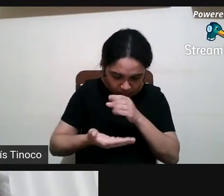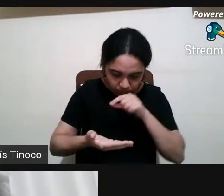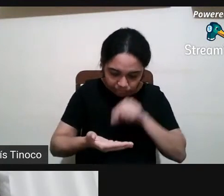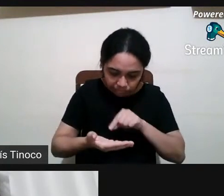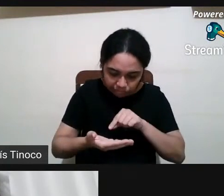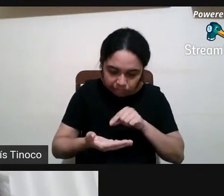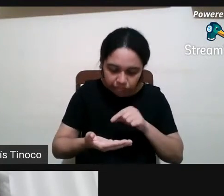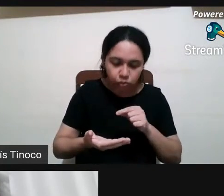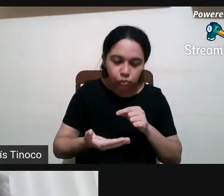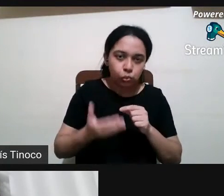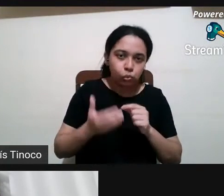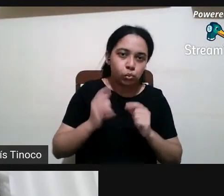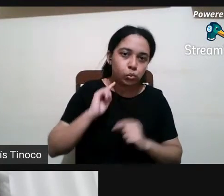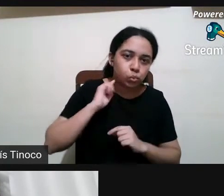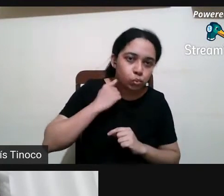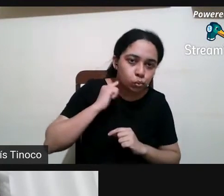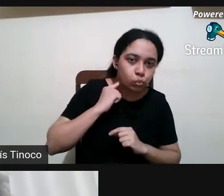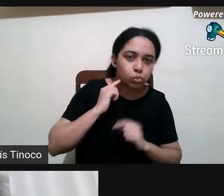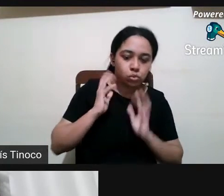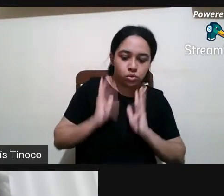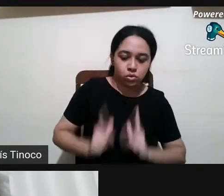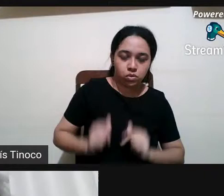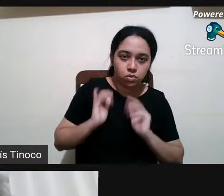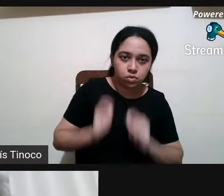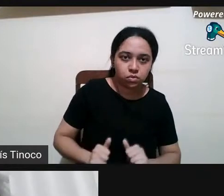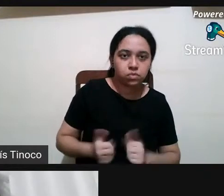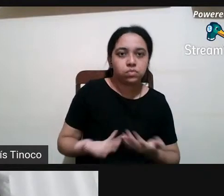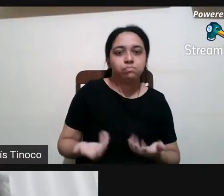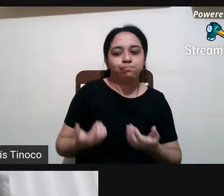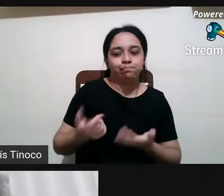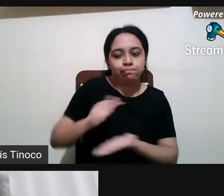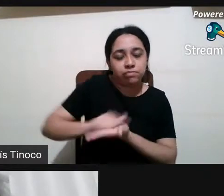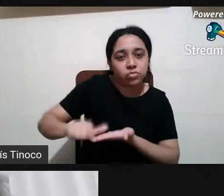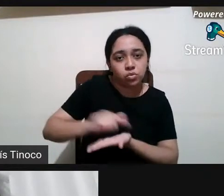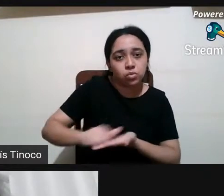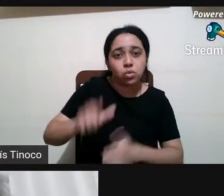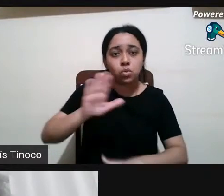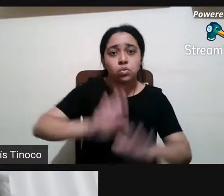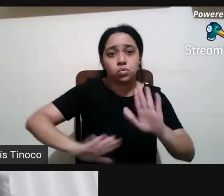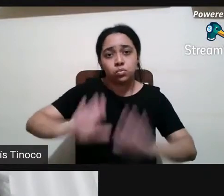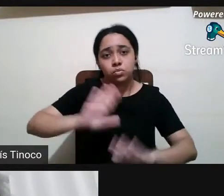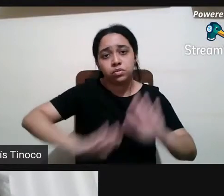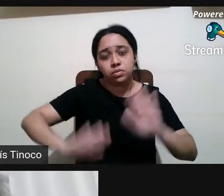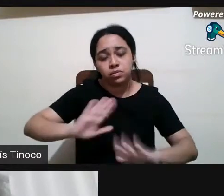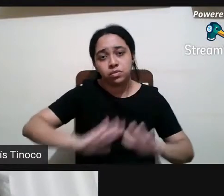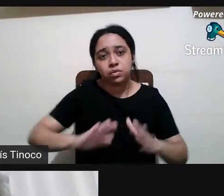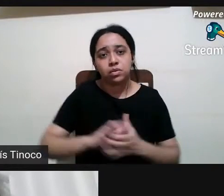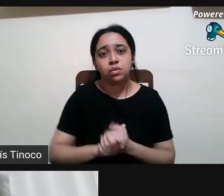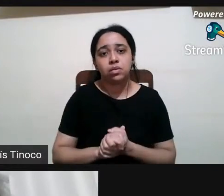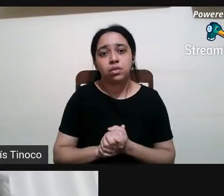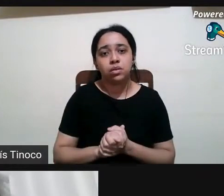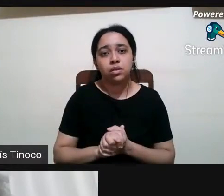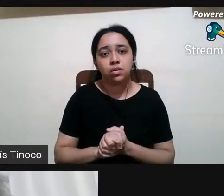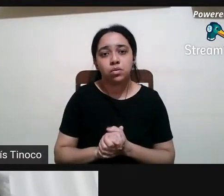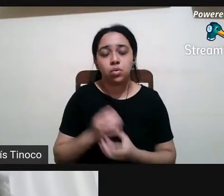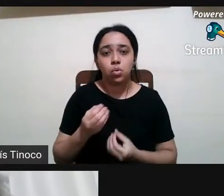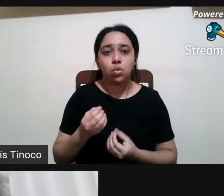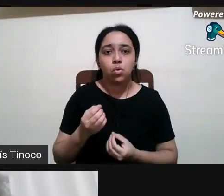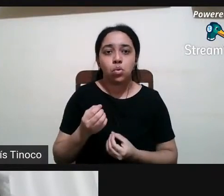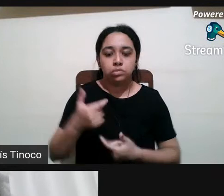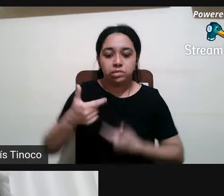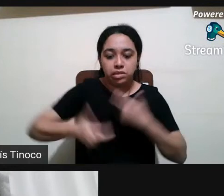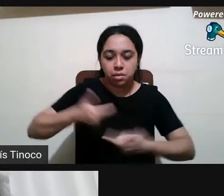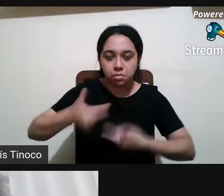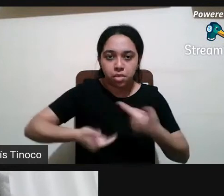depois que havia a digestão, né? Então, cuidado com a operacionalização, né, de luvas